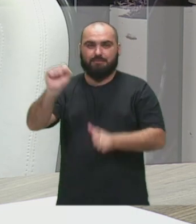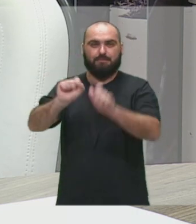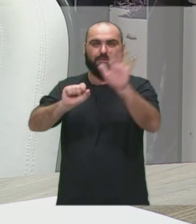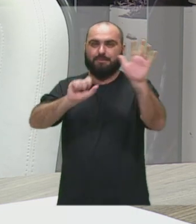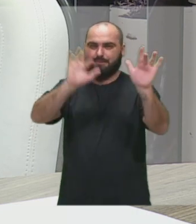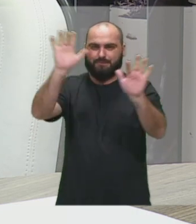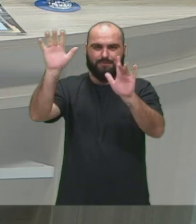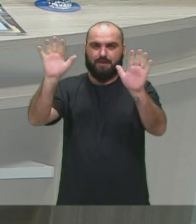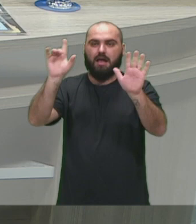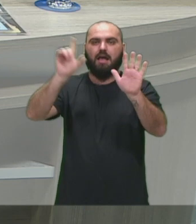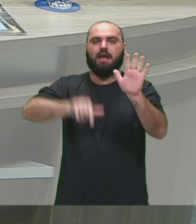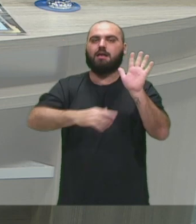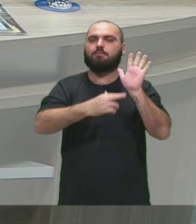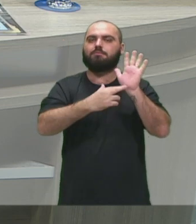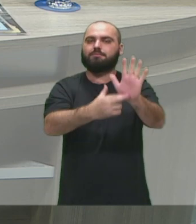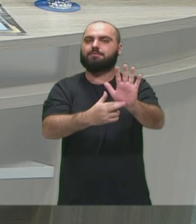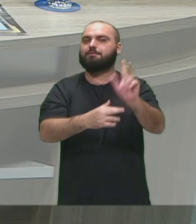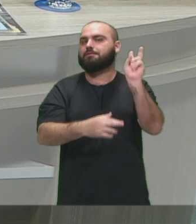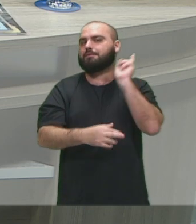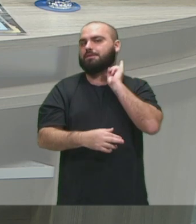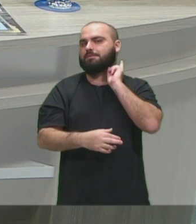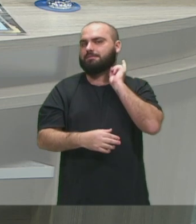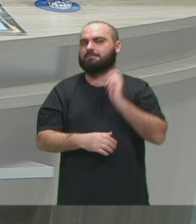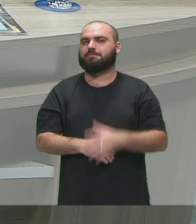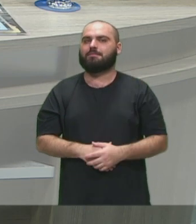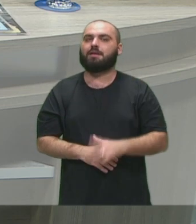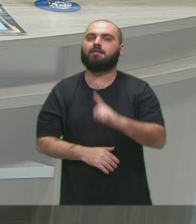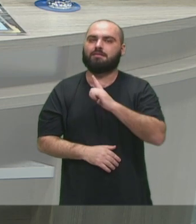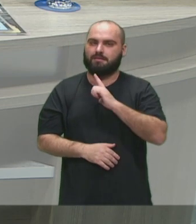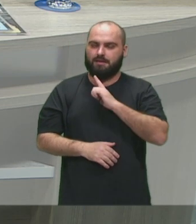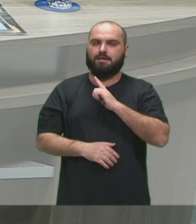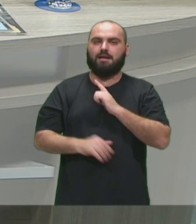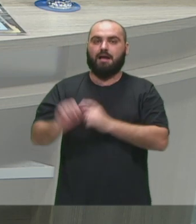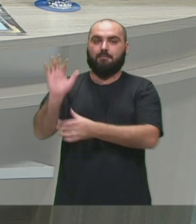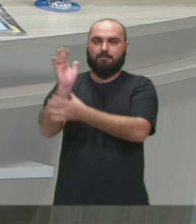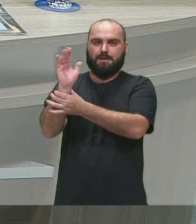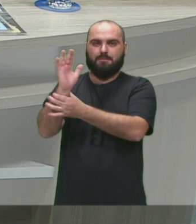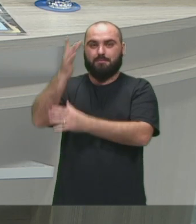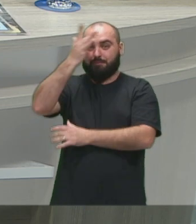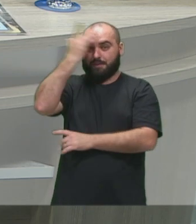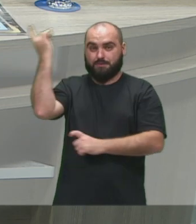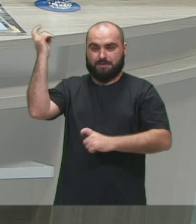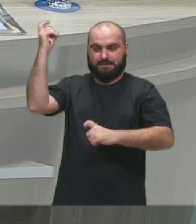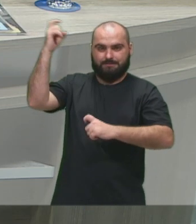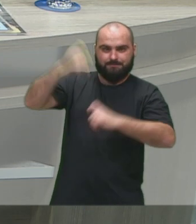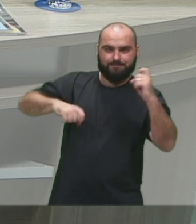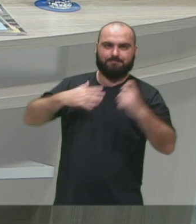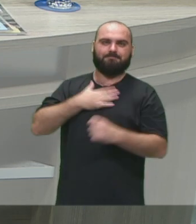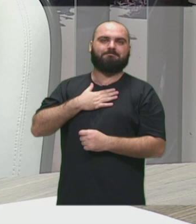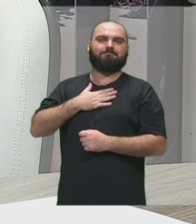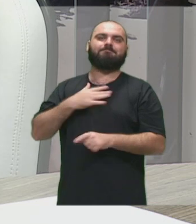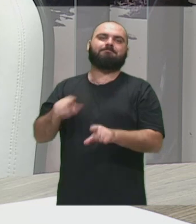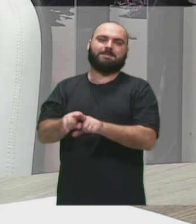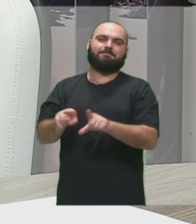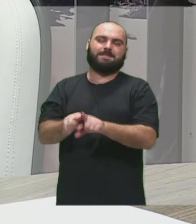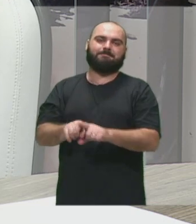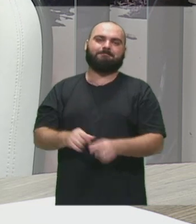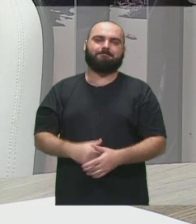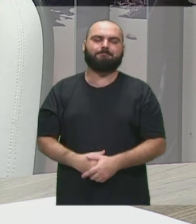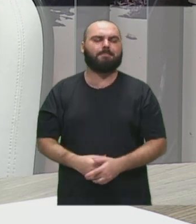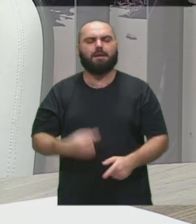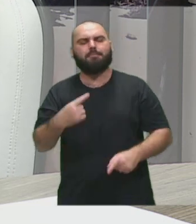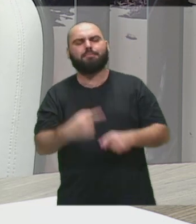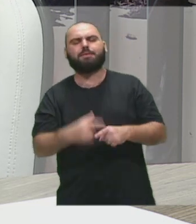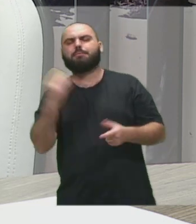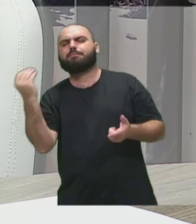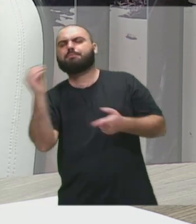uma vítima. E ali também tem a mão do meu abusador. E aí, por que eu coloquei o título Memórias?